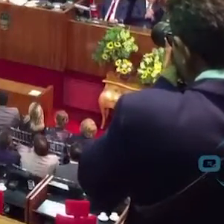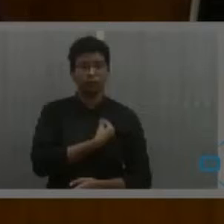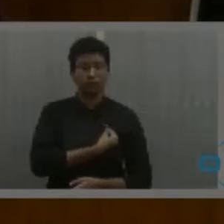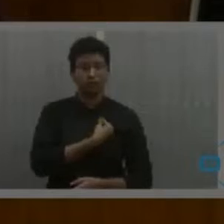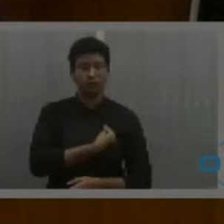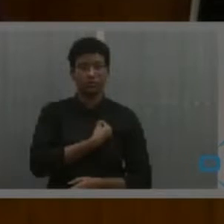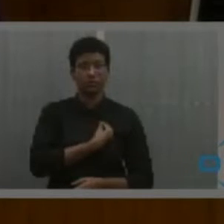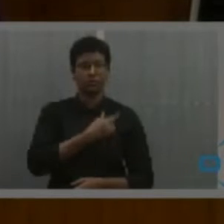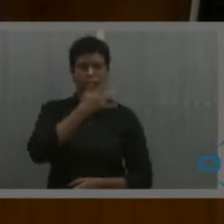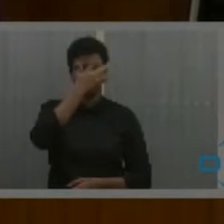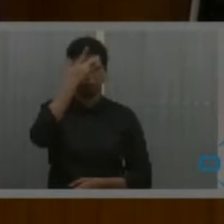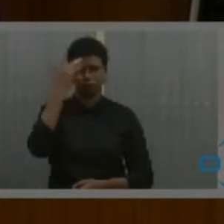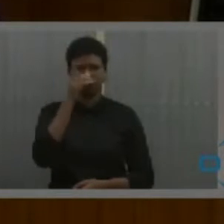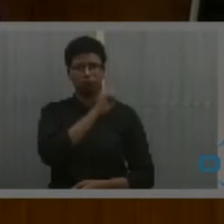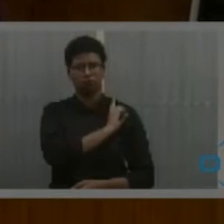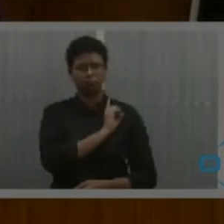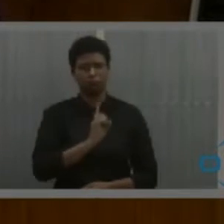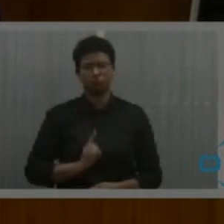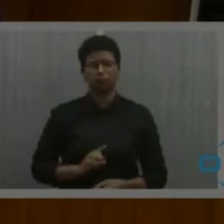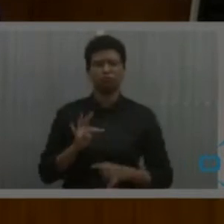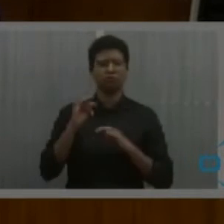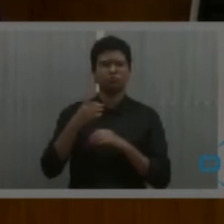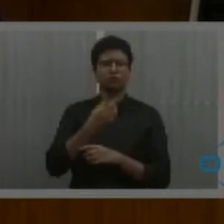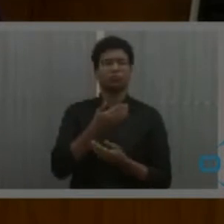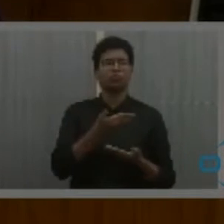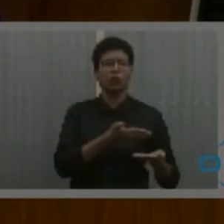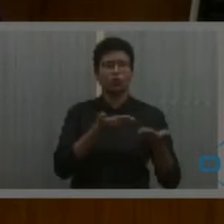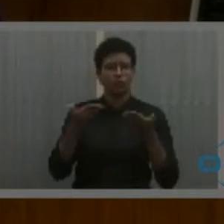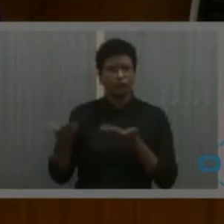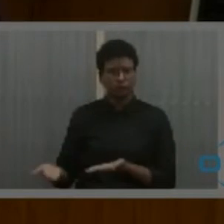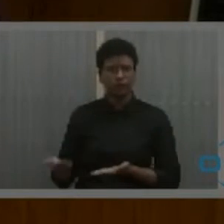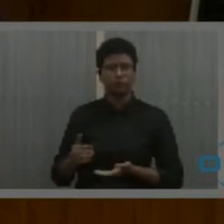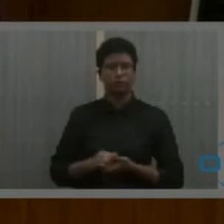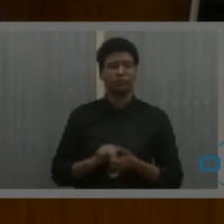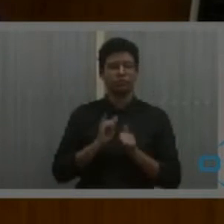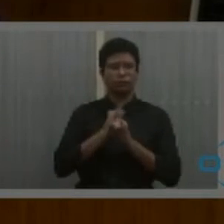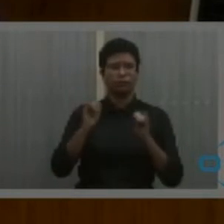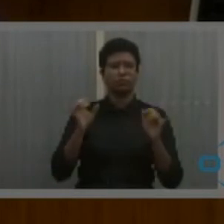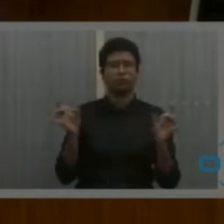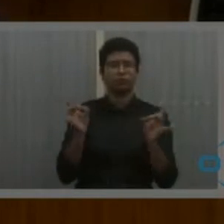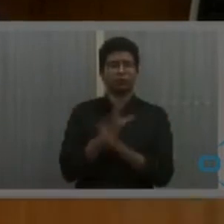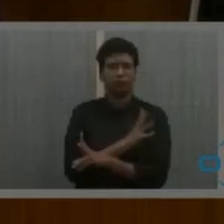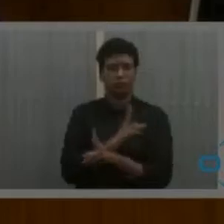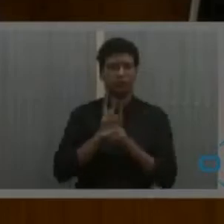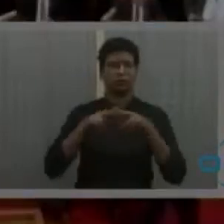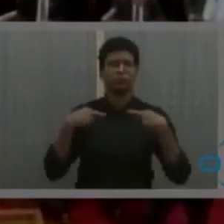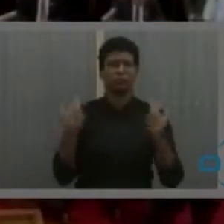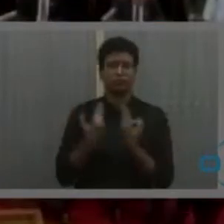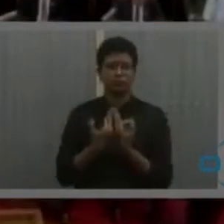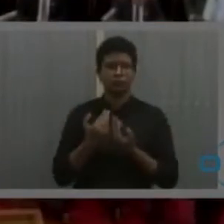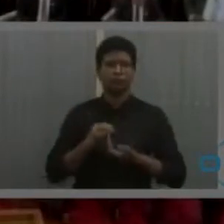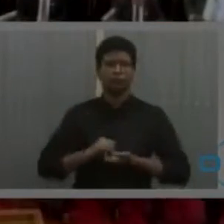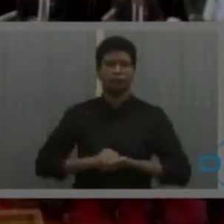Ao tempo que agradeço a vossa presença de autoridades e demais convidados, declaro encerrada a sessão.